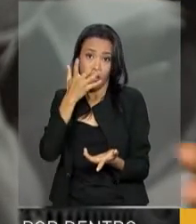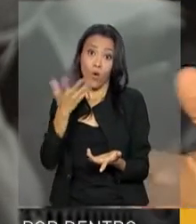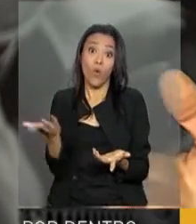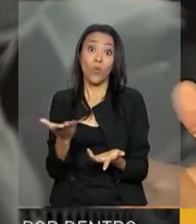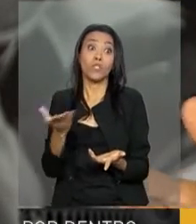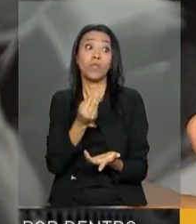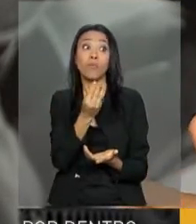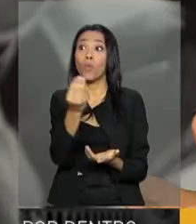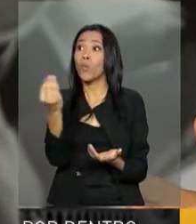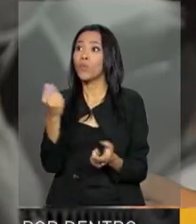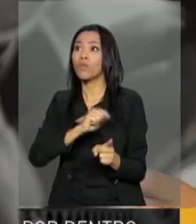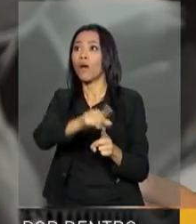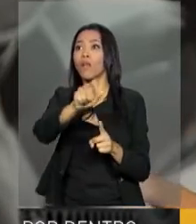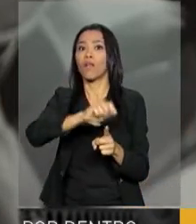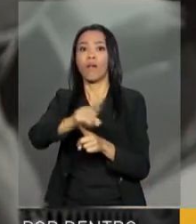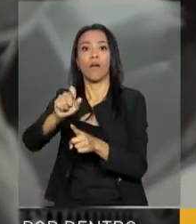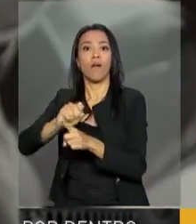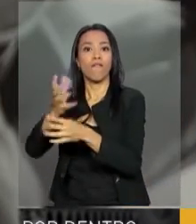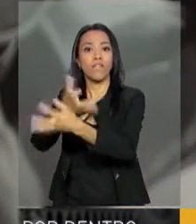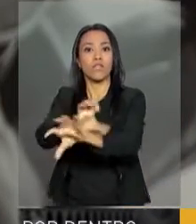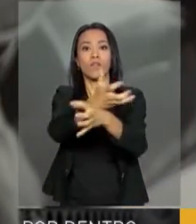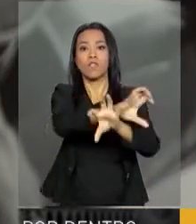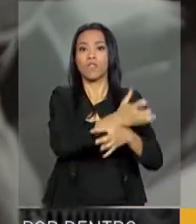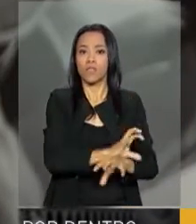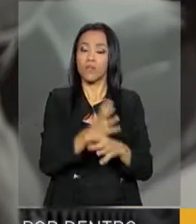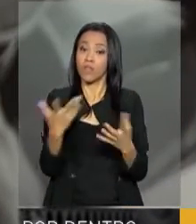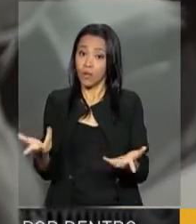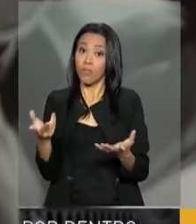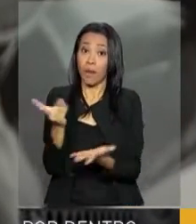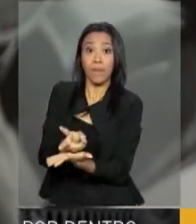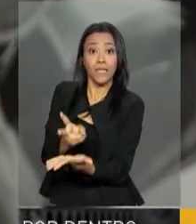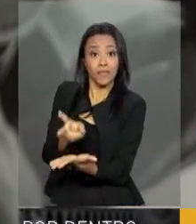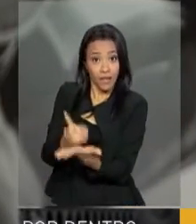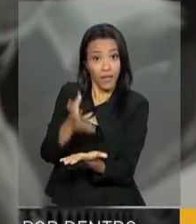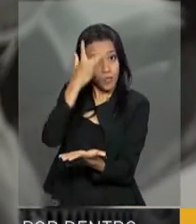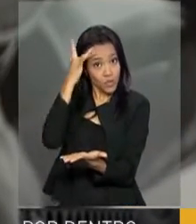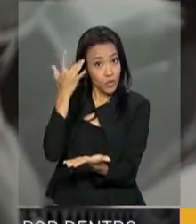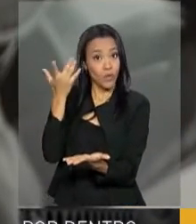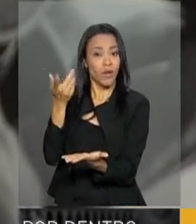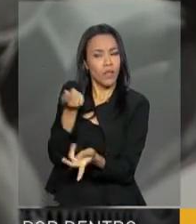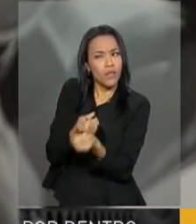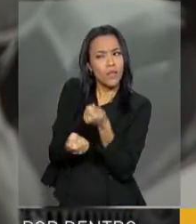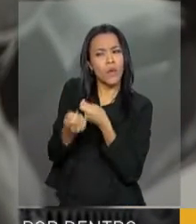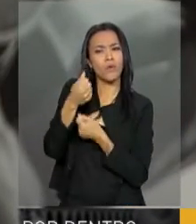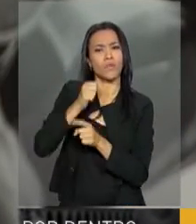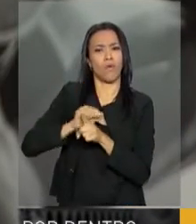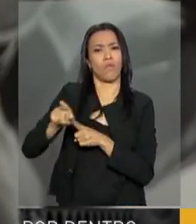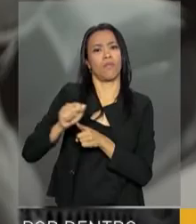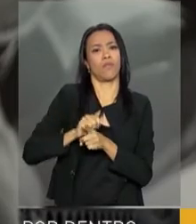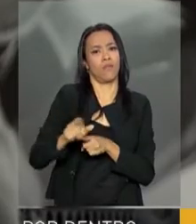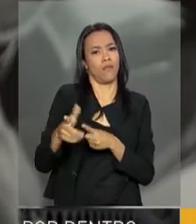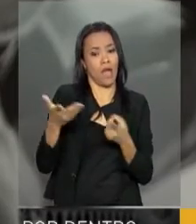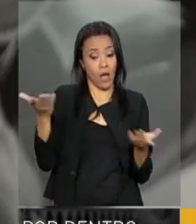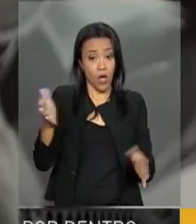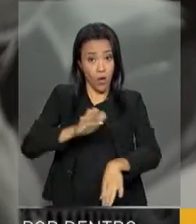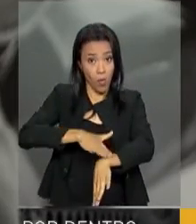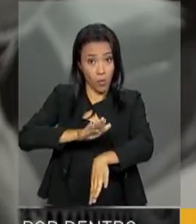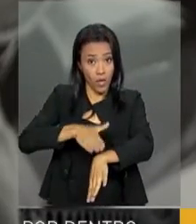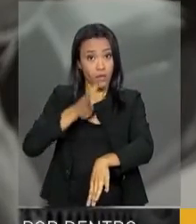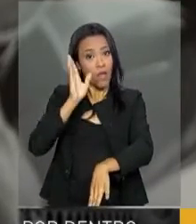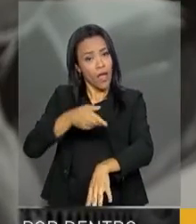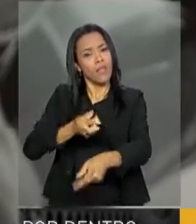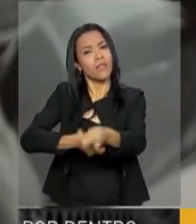tem muito imóvel vazio. É bom, então, manter o inquilino. Então, é um momento de renegociação